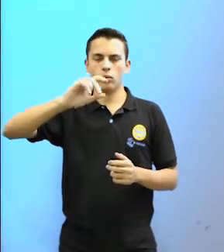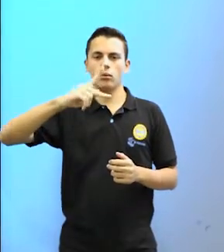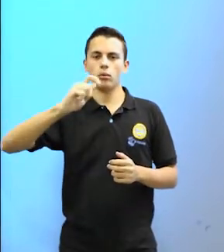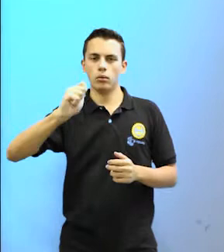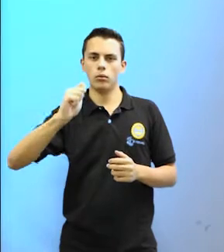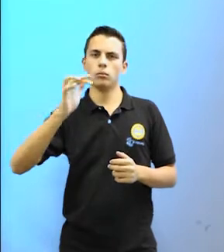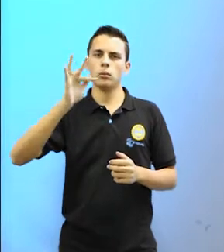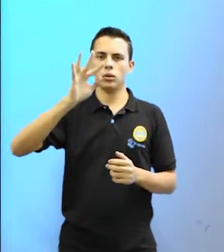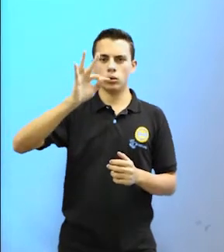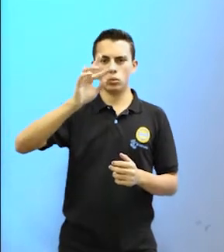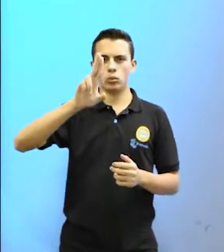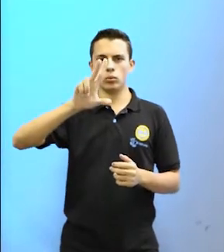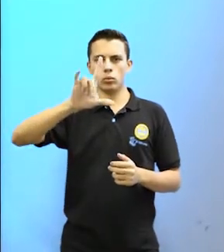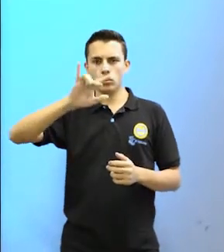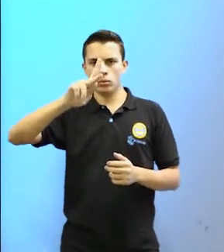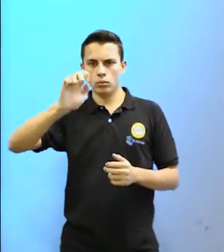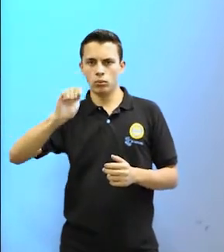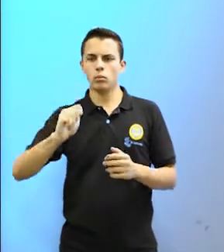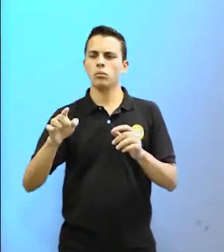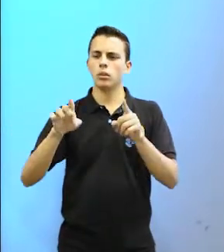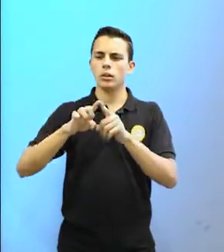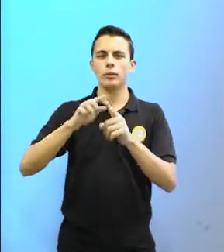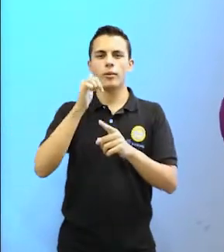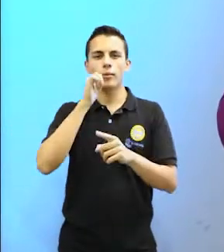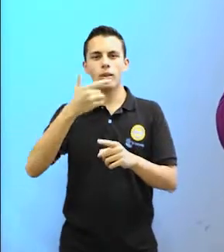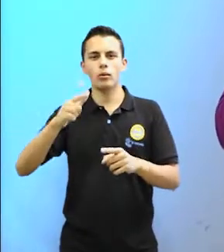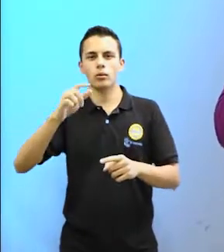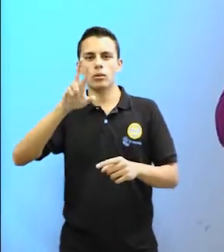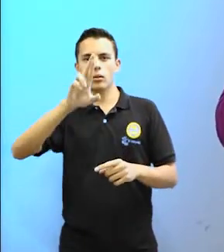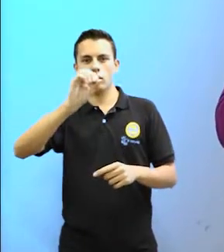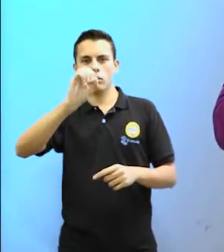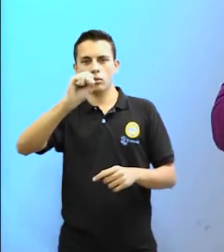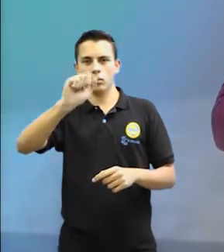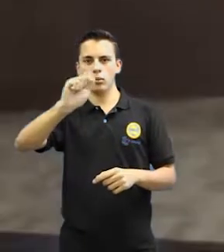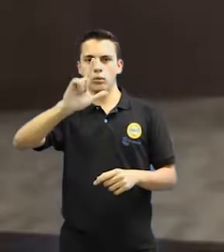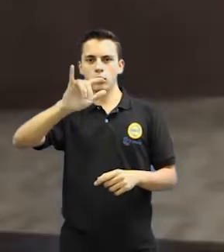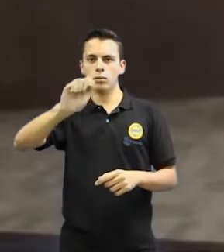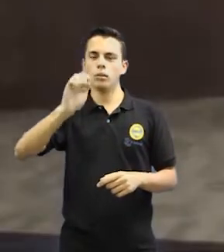palhinha, gente, mais um pedacinho da peça, que deu vontade de assistir inteira mesmo.